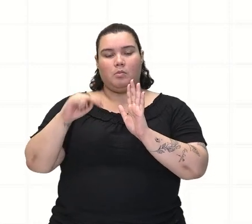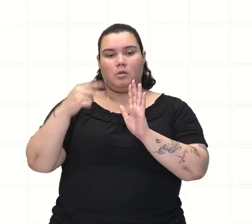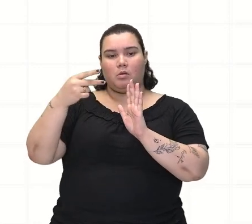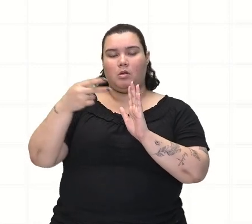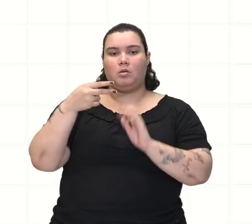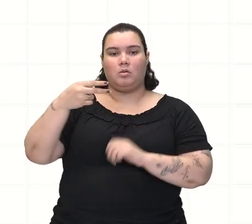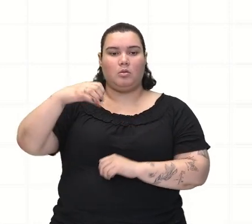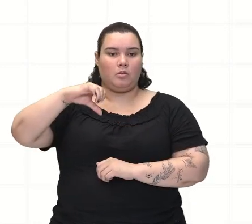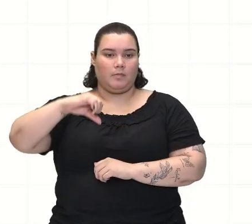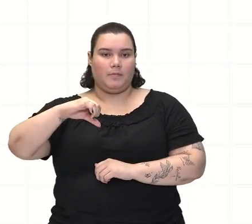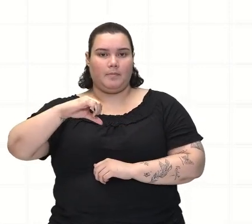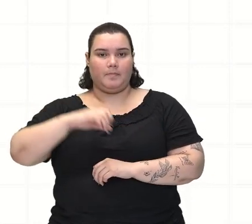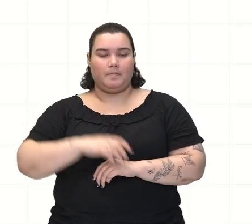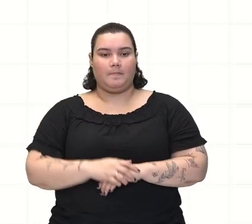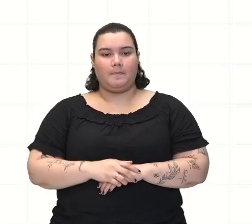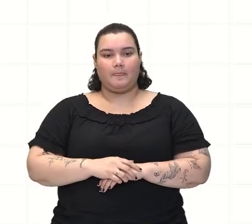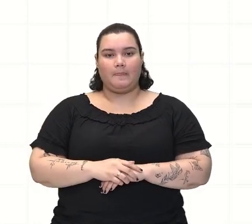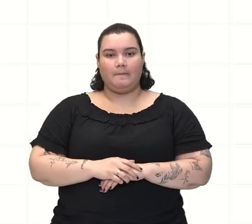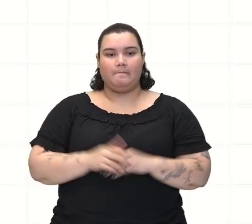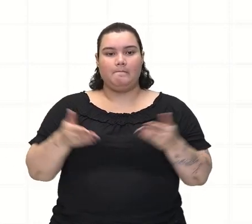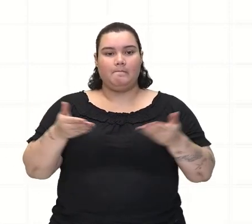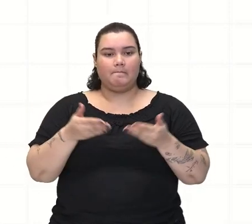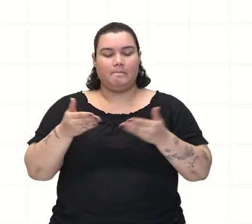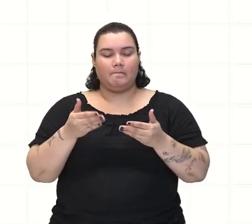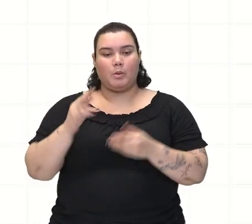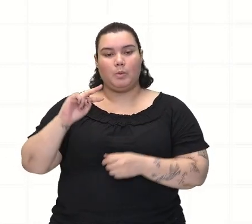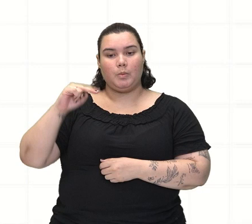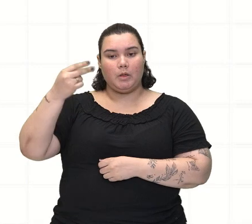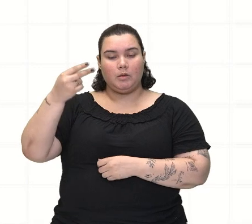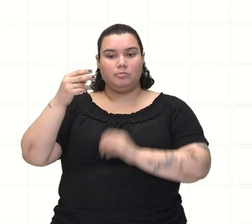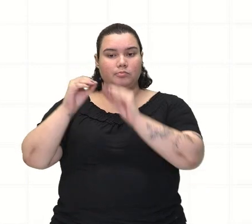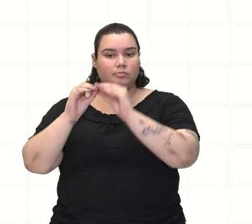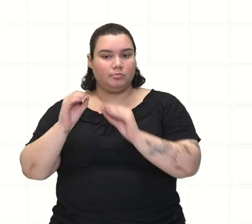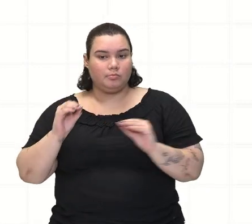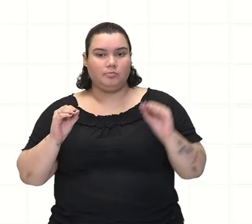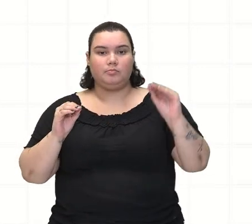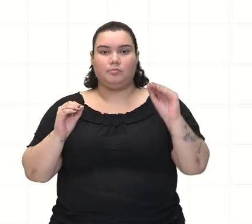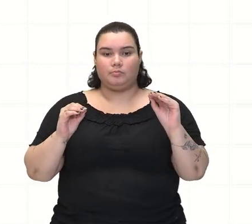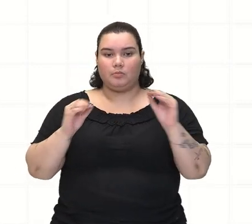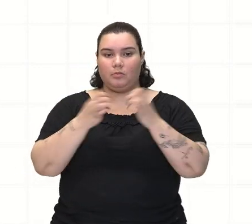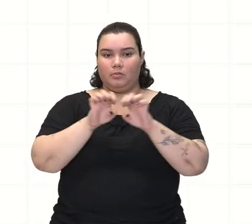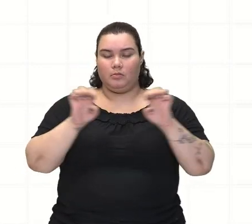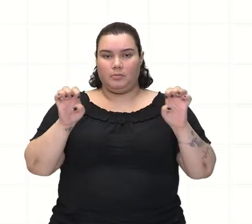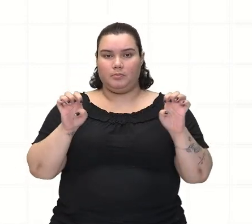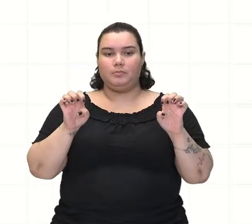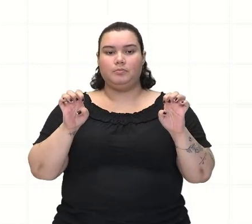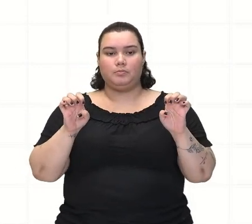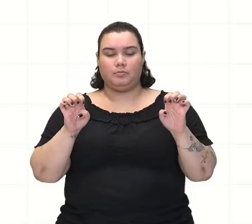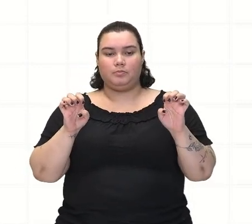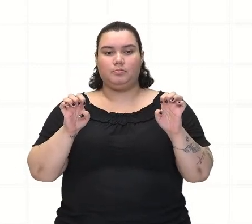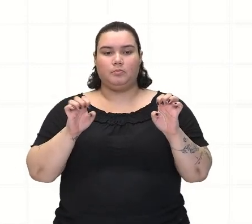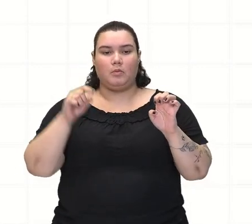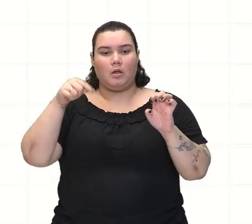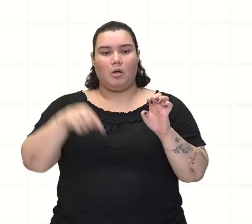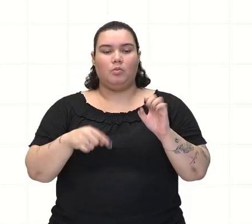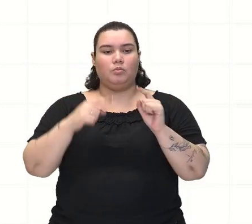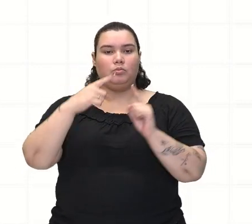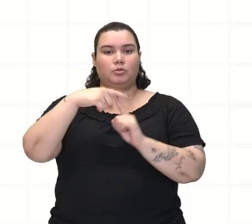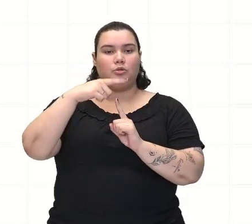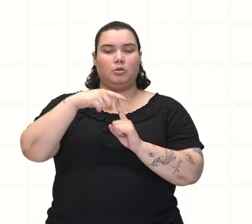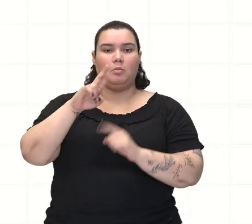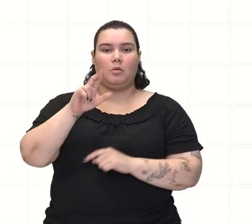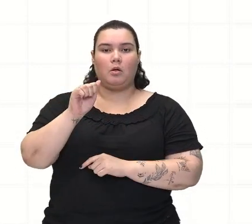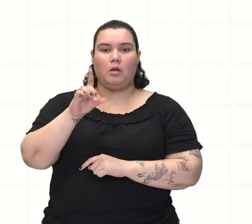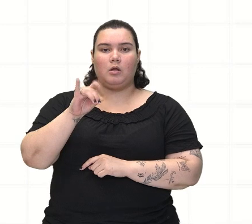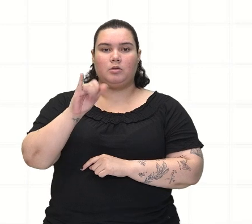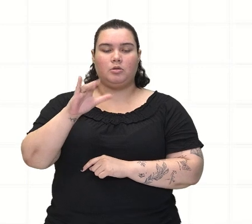a 9. Agora, eu vou passar esse 2 para o outro lado da equação como radical, né? Então, vai